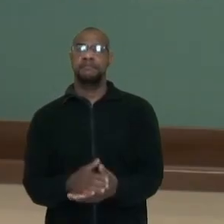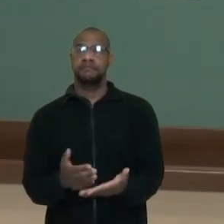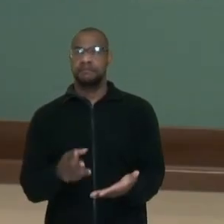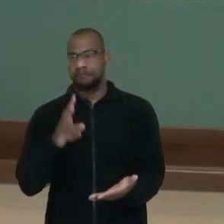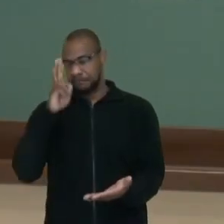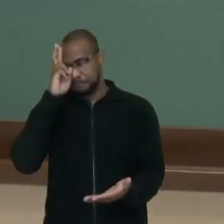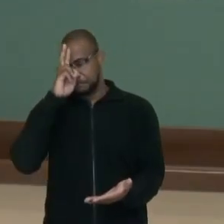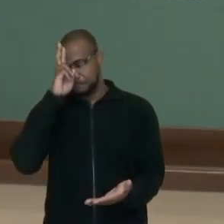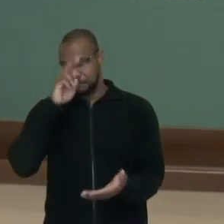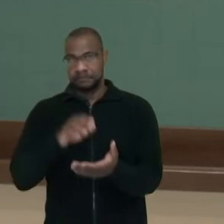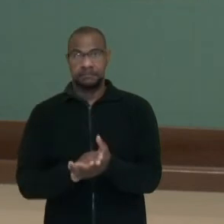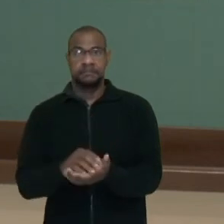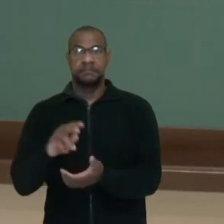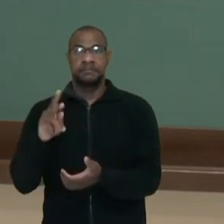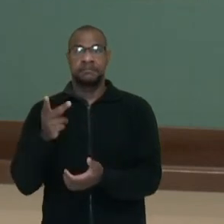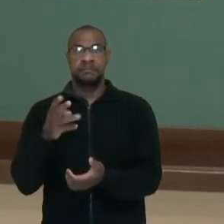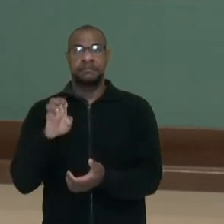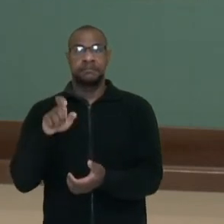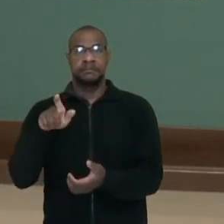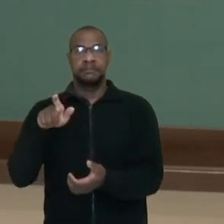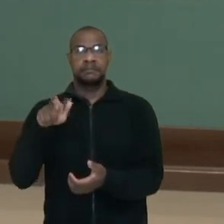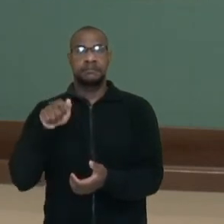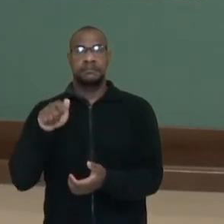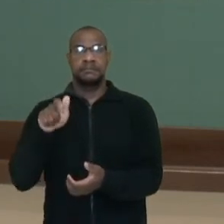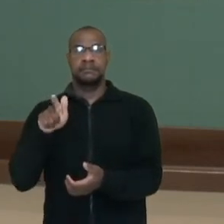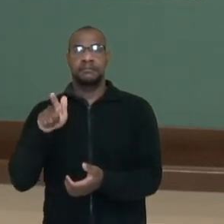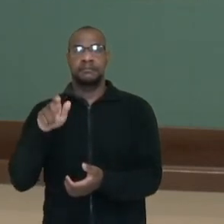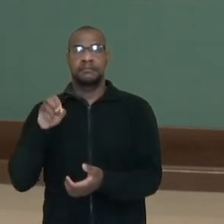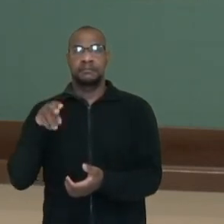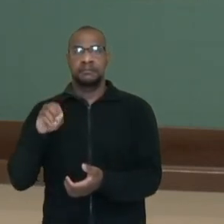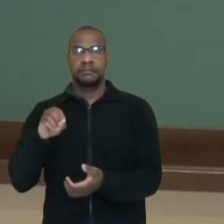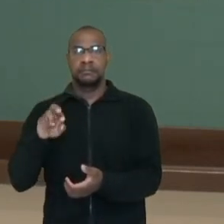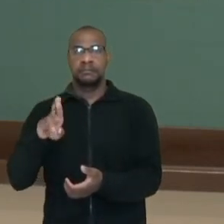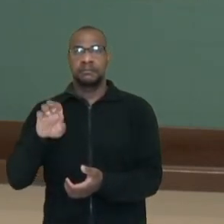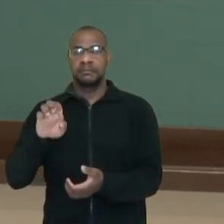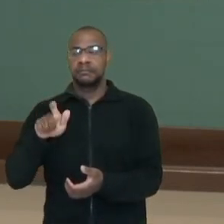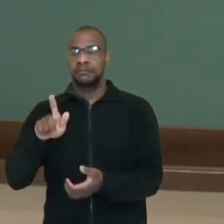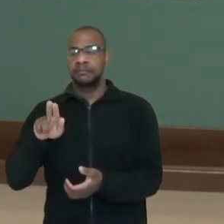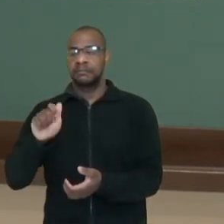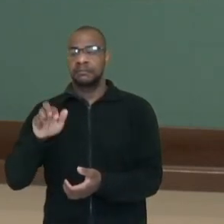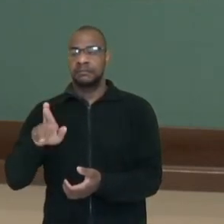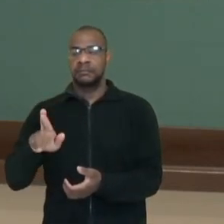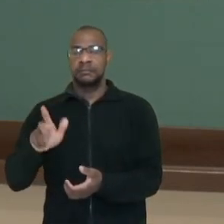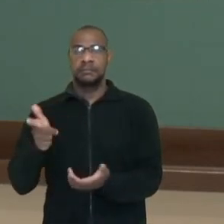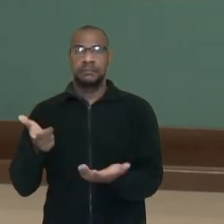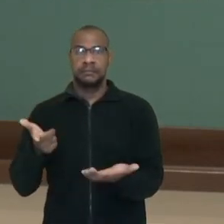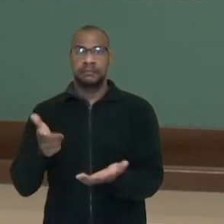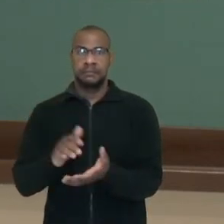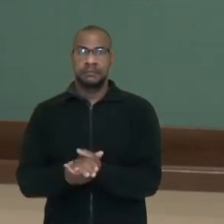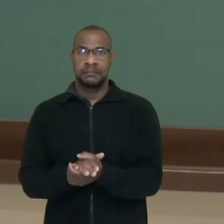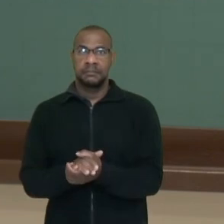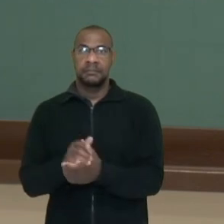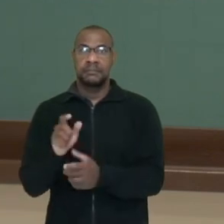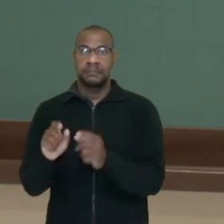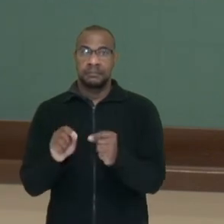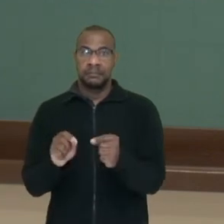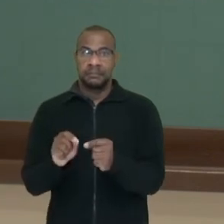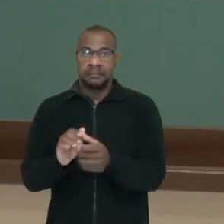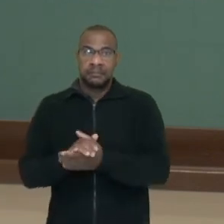Lembrando que é hexágono regular, matamos o exercício, né? O que é um hexágono regular? Hexágono regular é uma figura